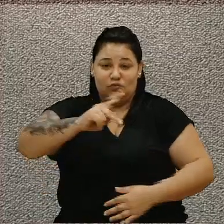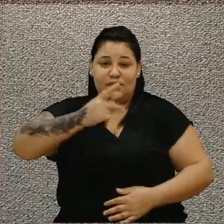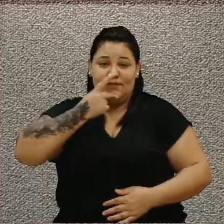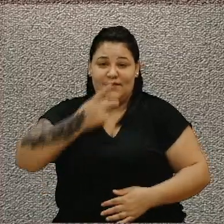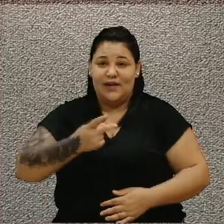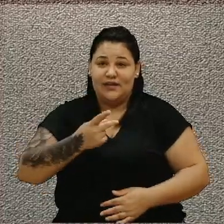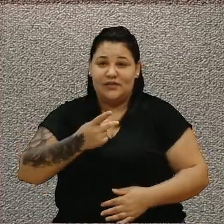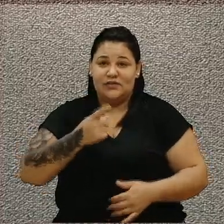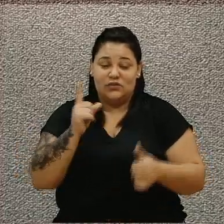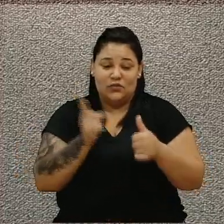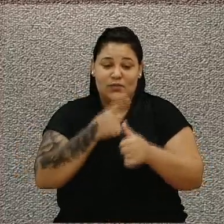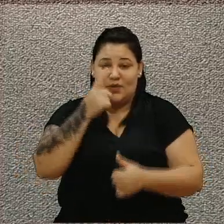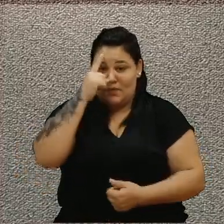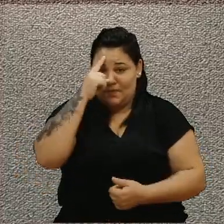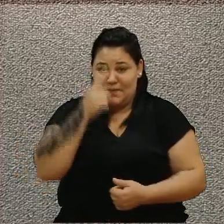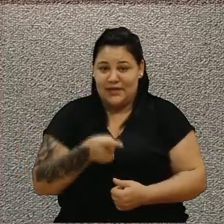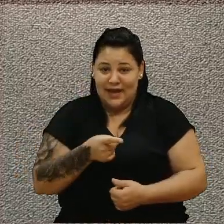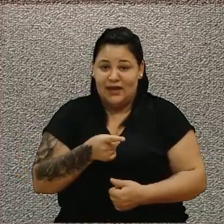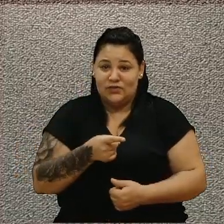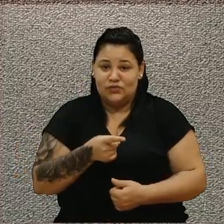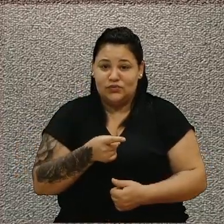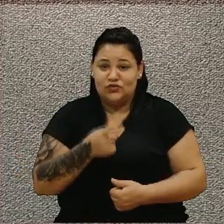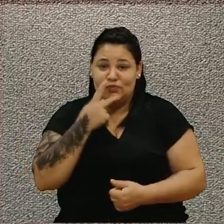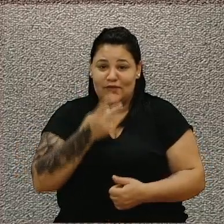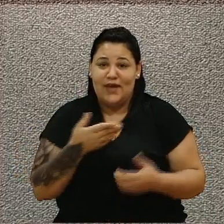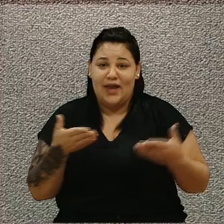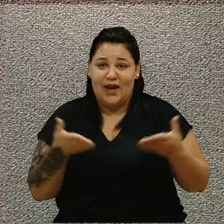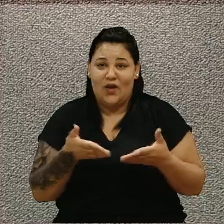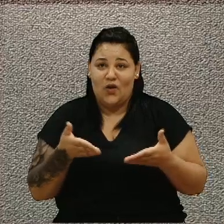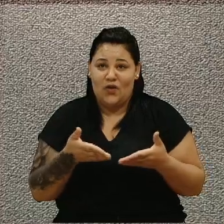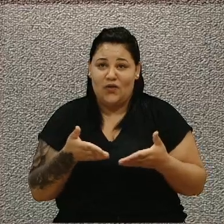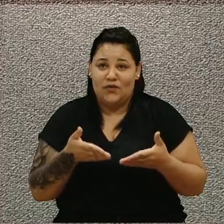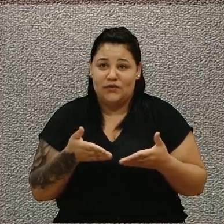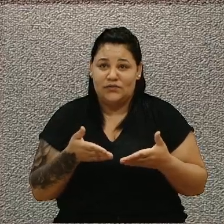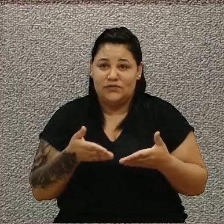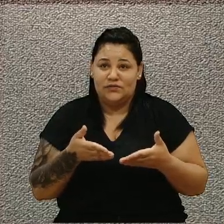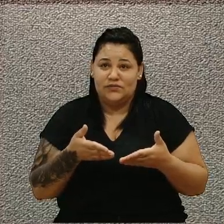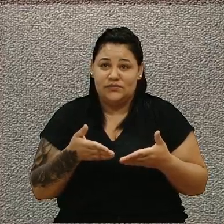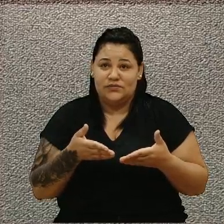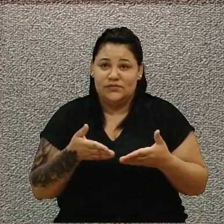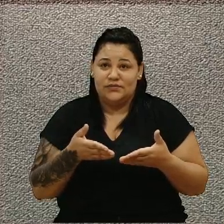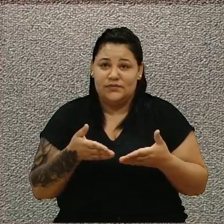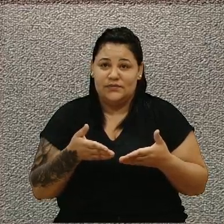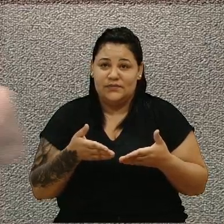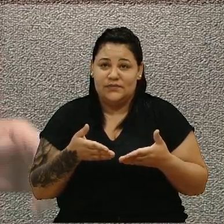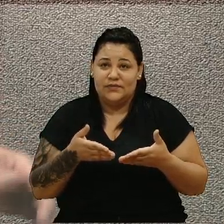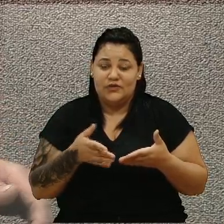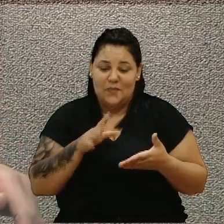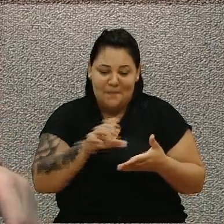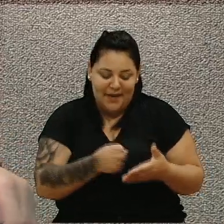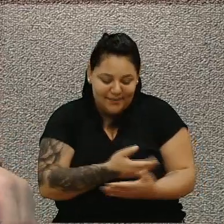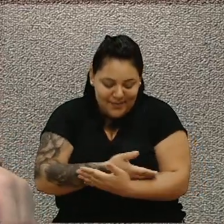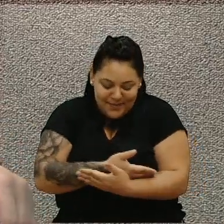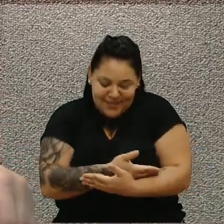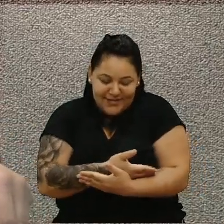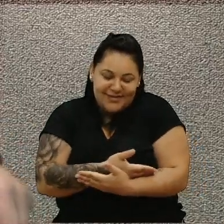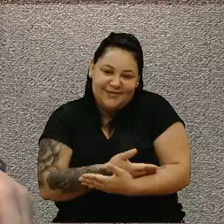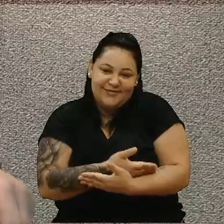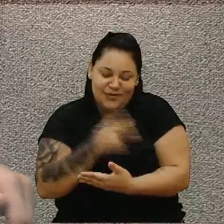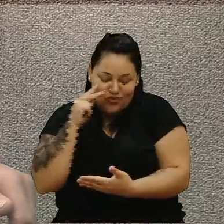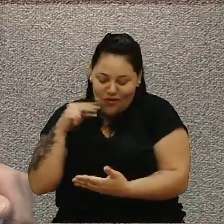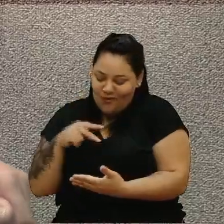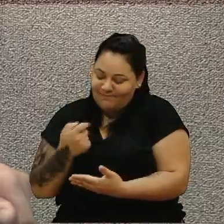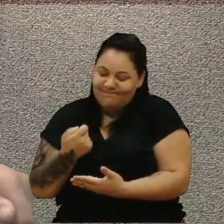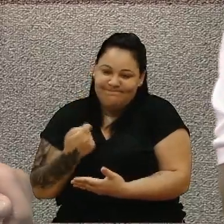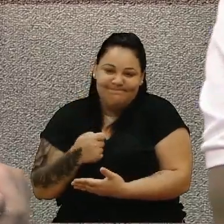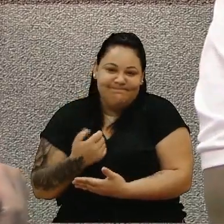no primeiro mandato e uma fala agora, quando a gente pega uma criaturinha de Deus no colo, deu, não precisa falar mais nada. Então, eu